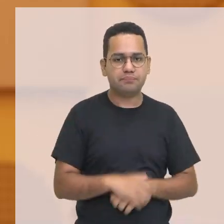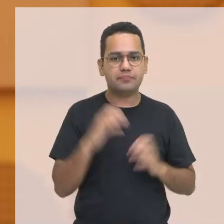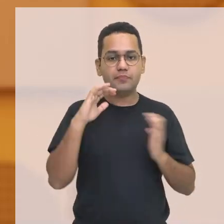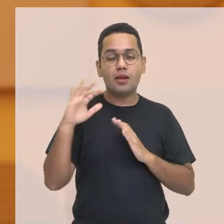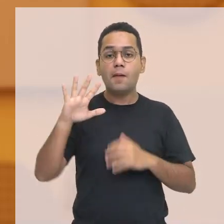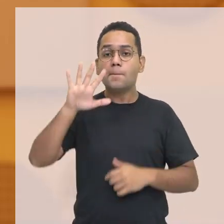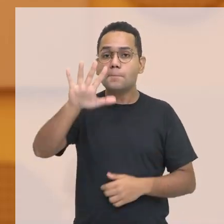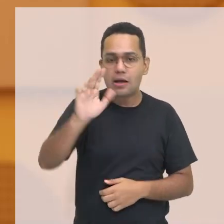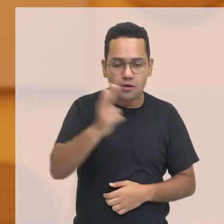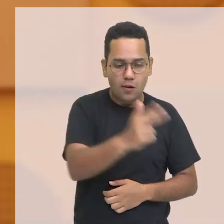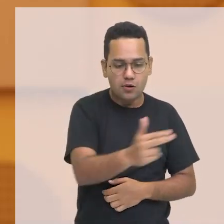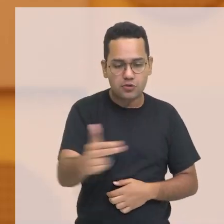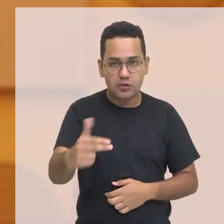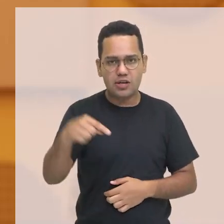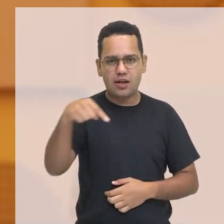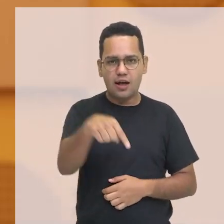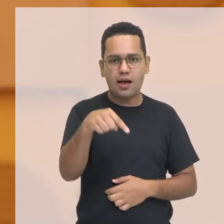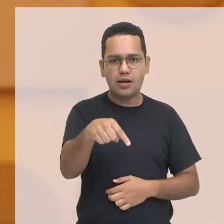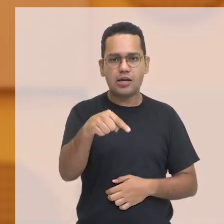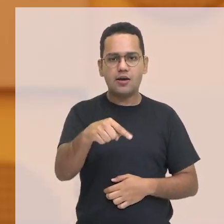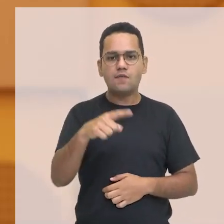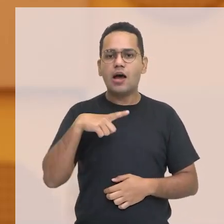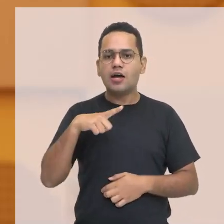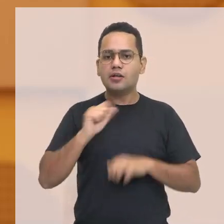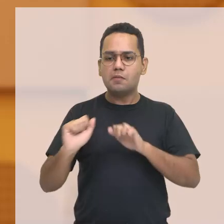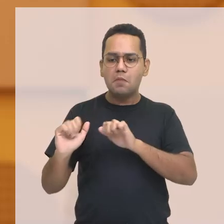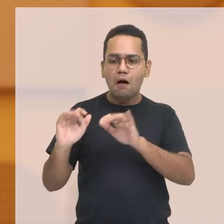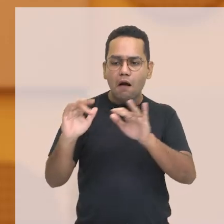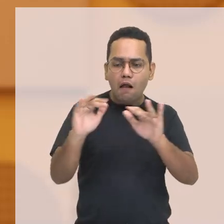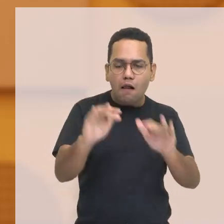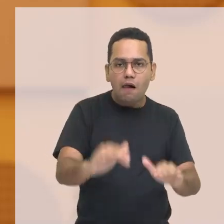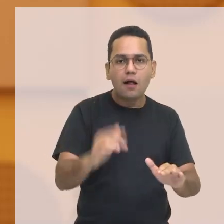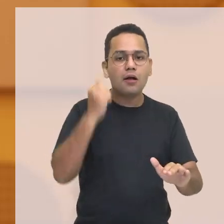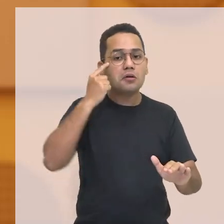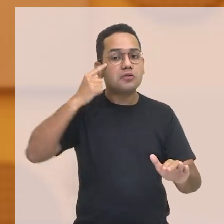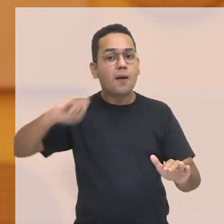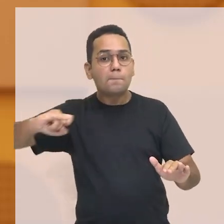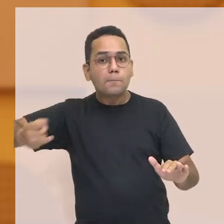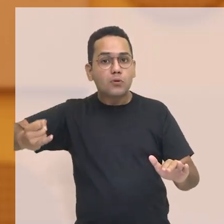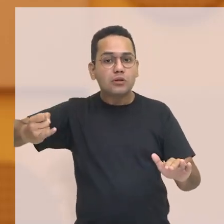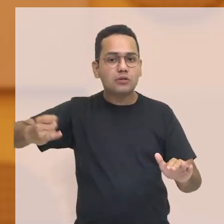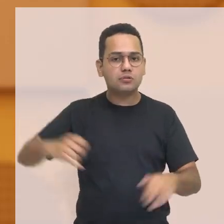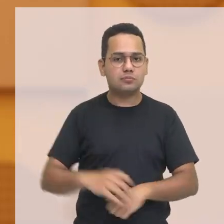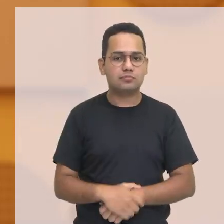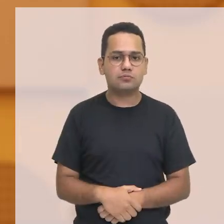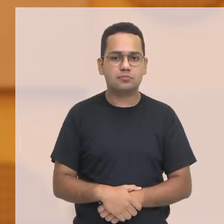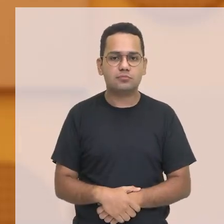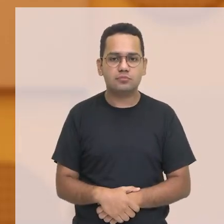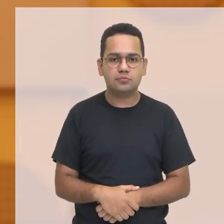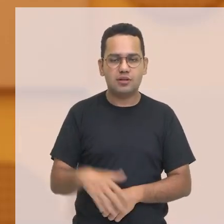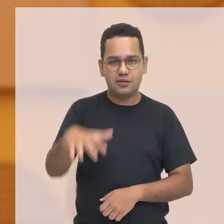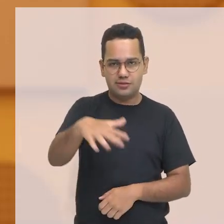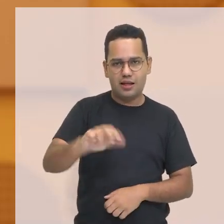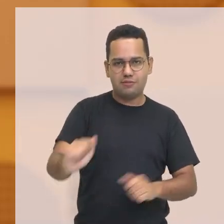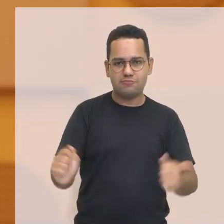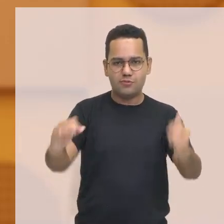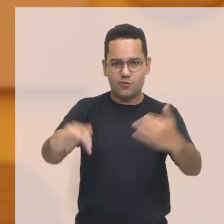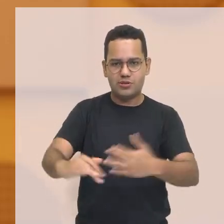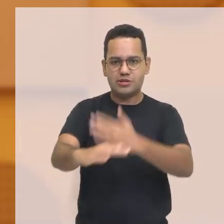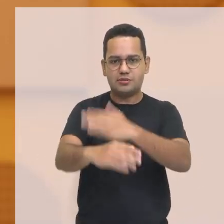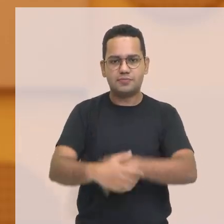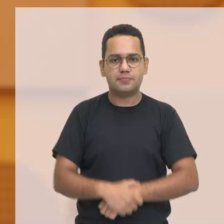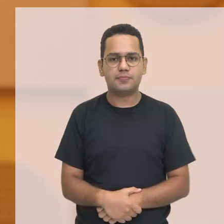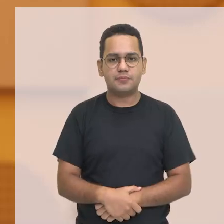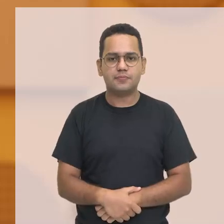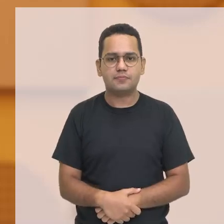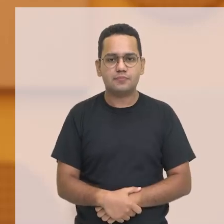região da Indonésia ela vai ser ocupada pelos japoneses, que estava ali com seu império pelo Oceano Pacífico, né? Então,